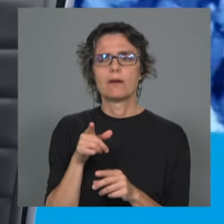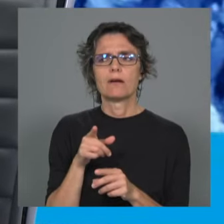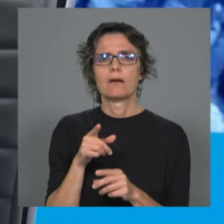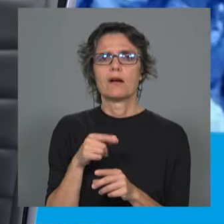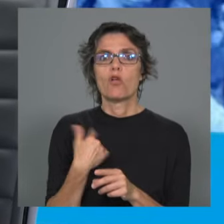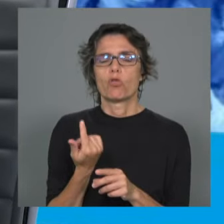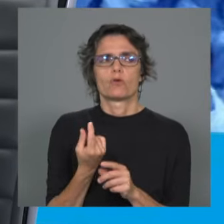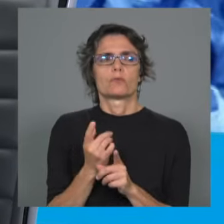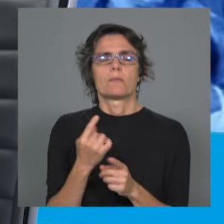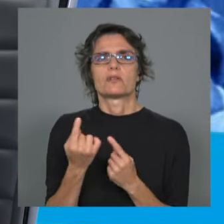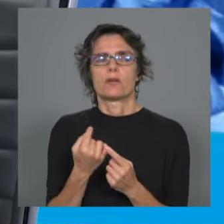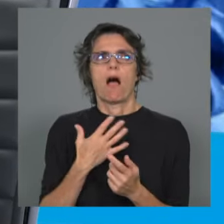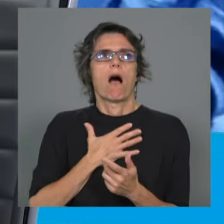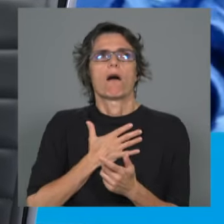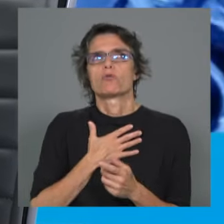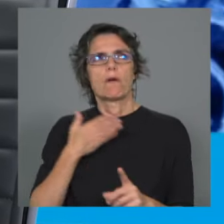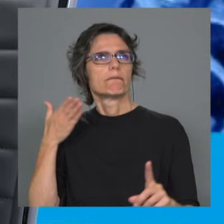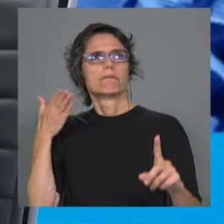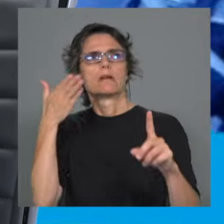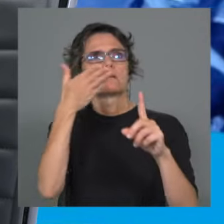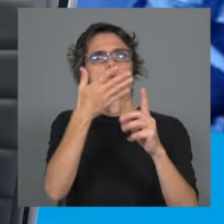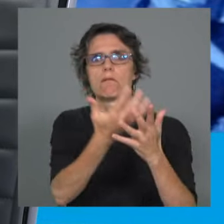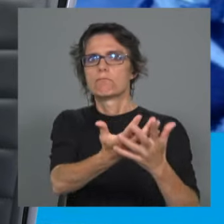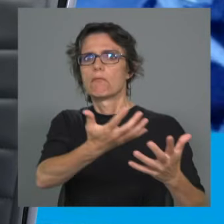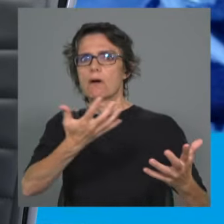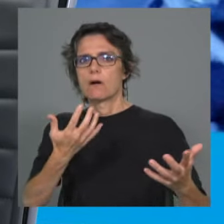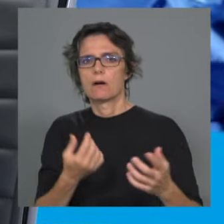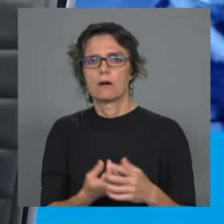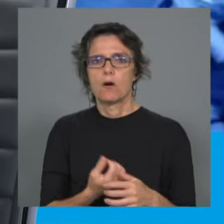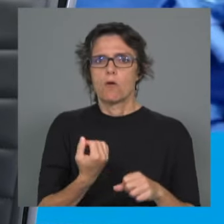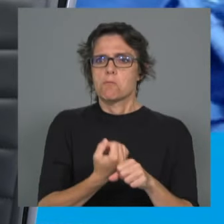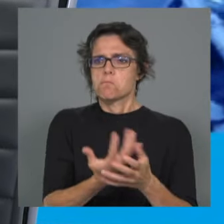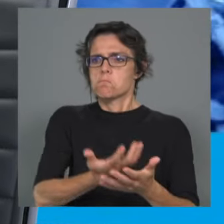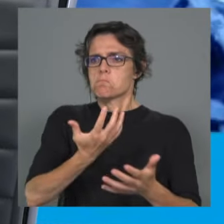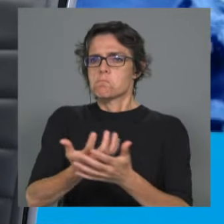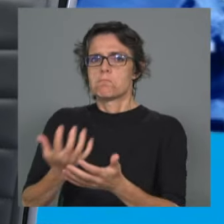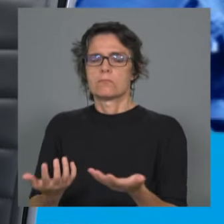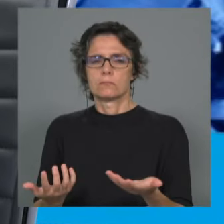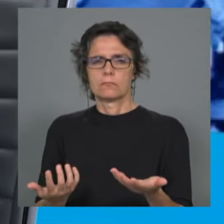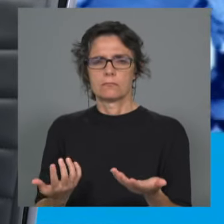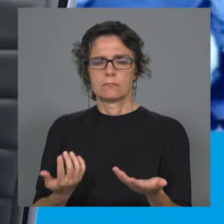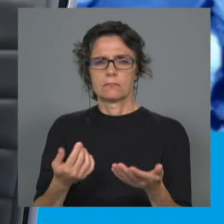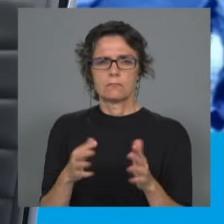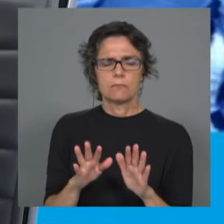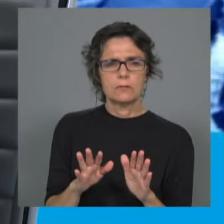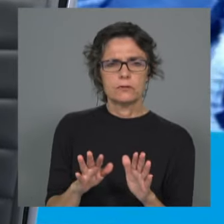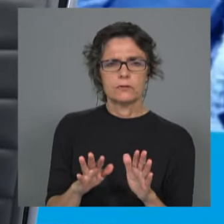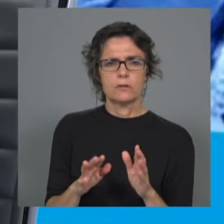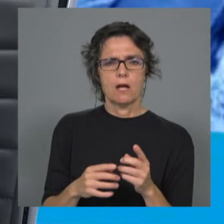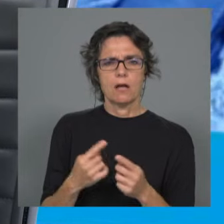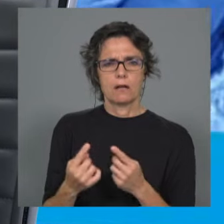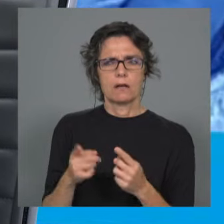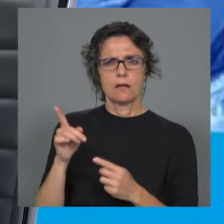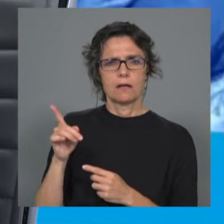grandes missões, de desejar fazer grandes coisas, grandes obras, e muitas vezes